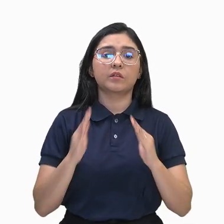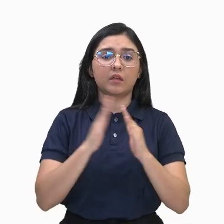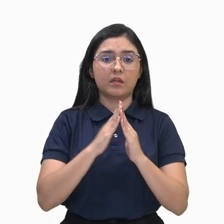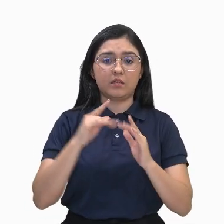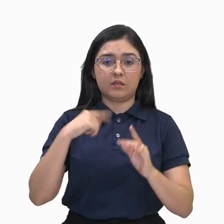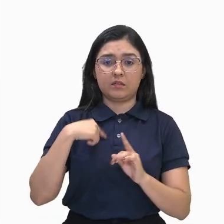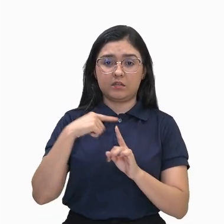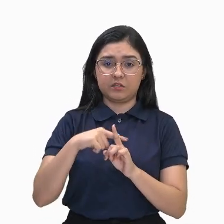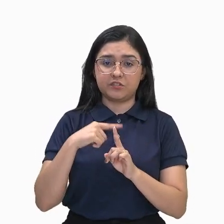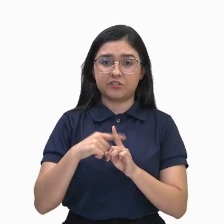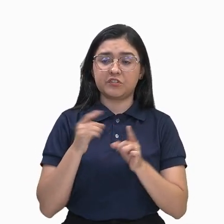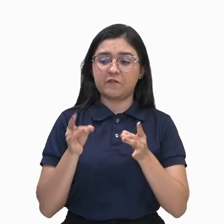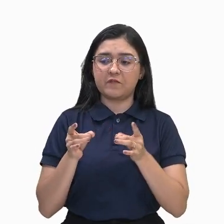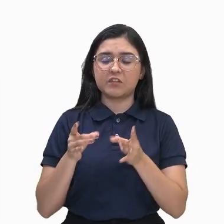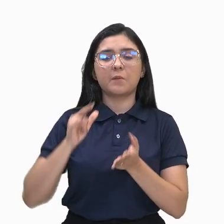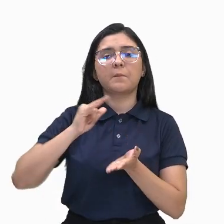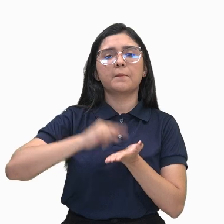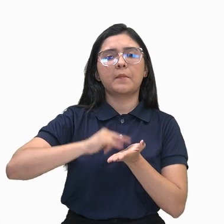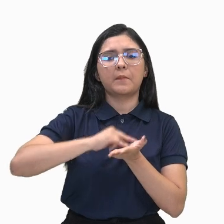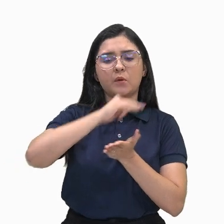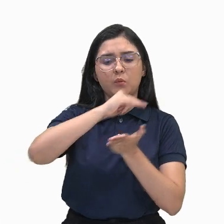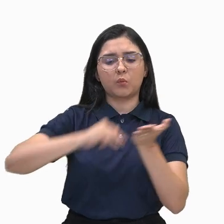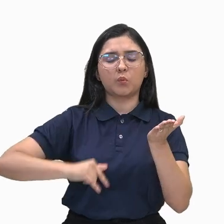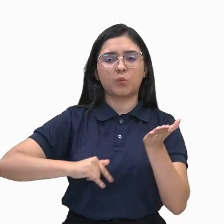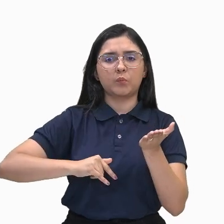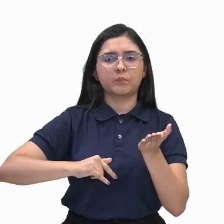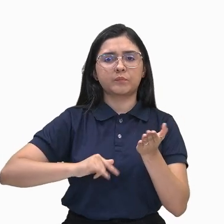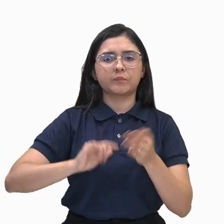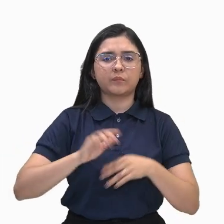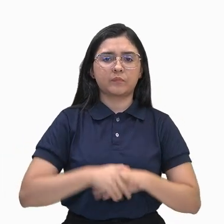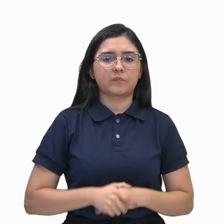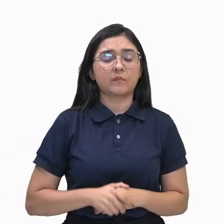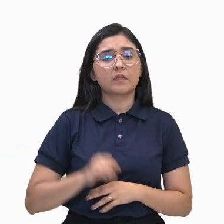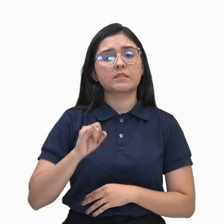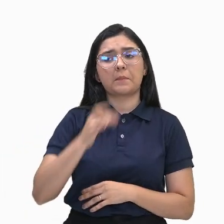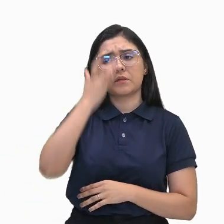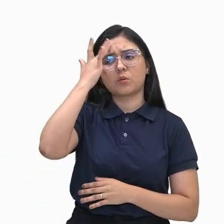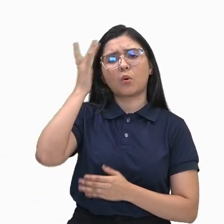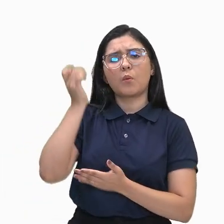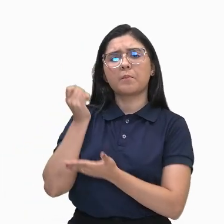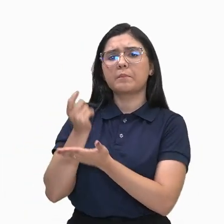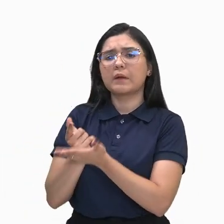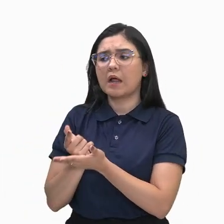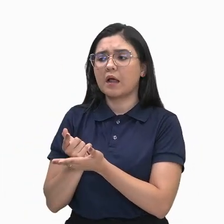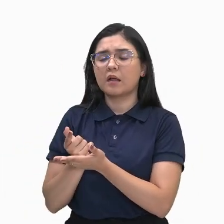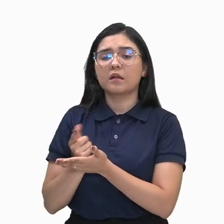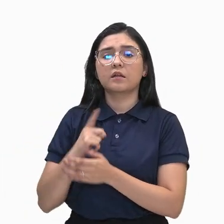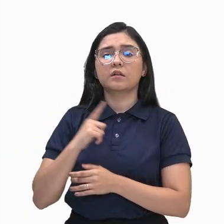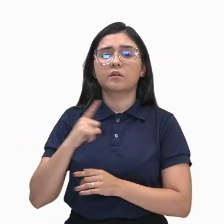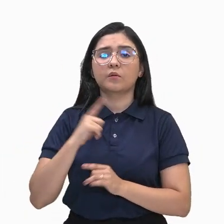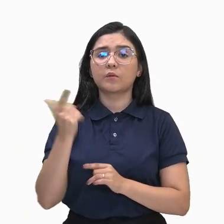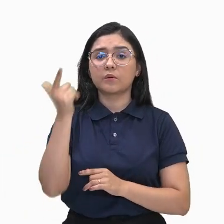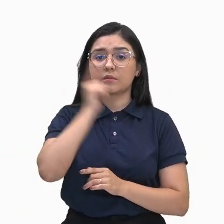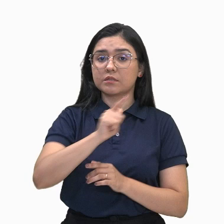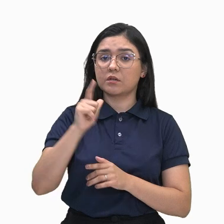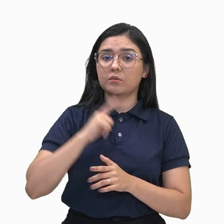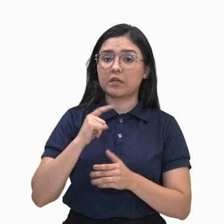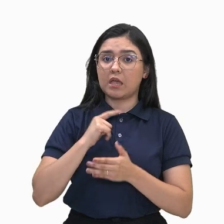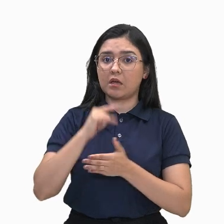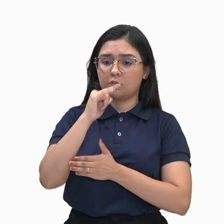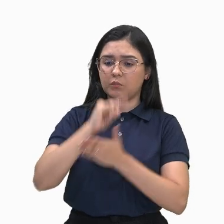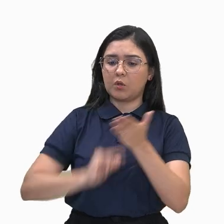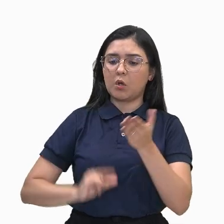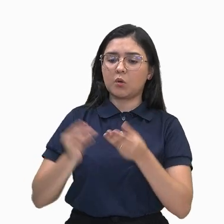vendia papéis, ou seja, as indulgências, e uma vez obtidas, o comprador ganhava desde diminuição de seu sofrimento